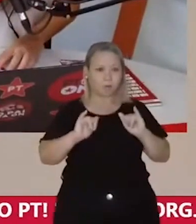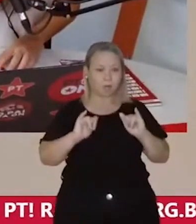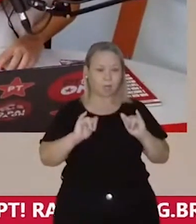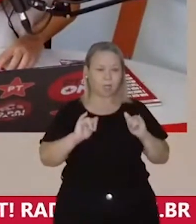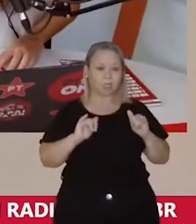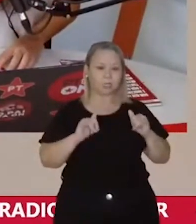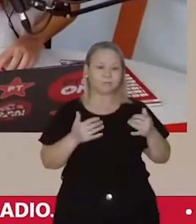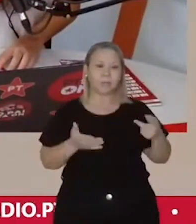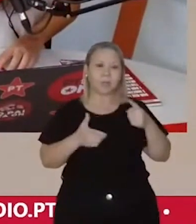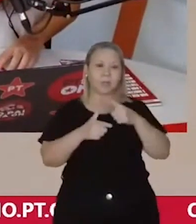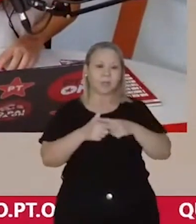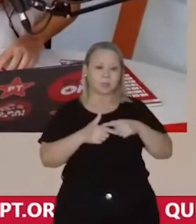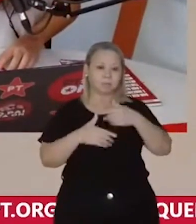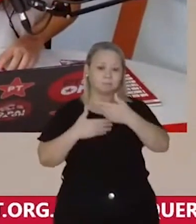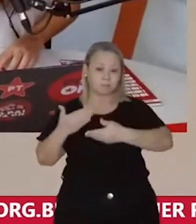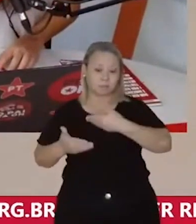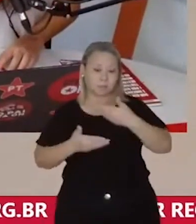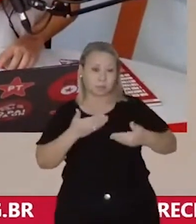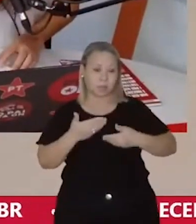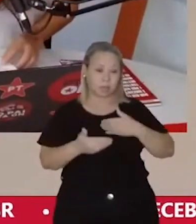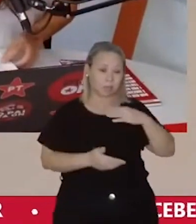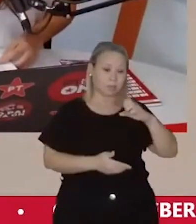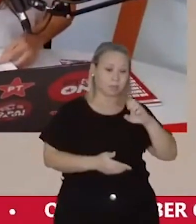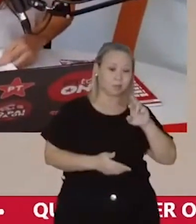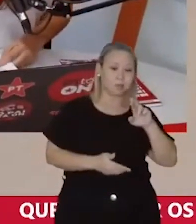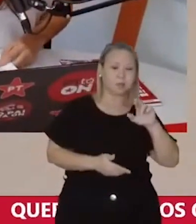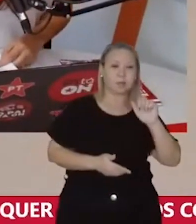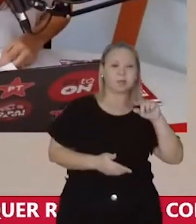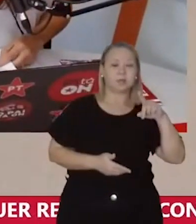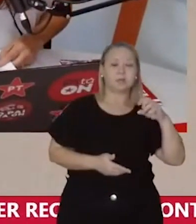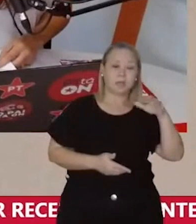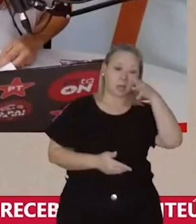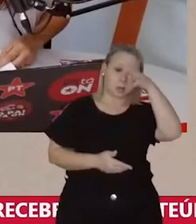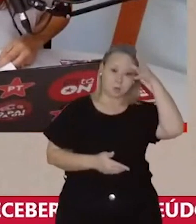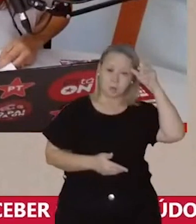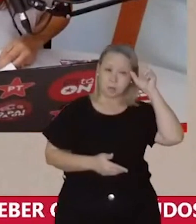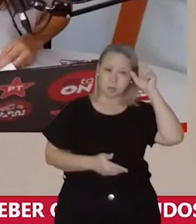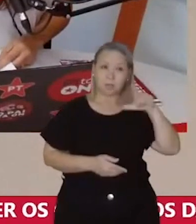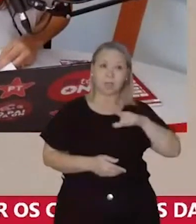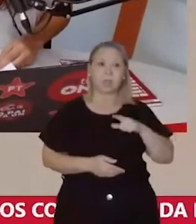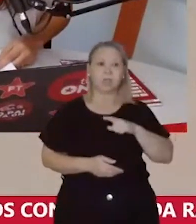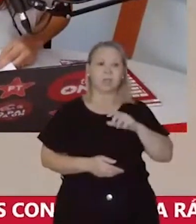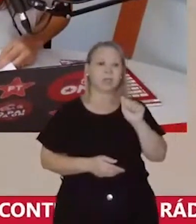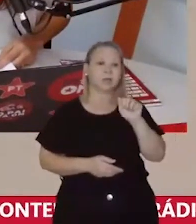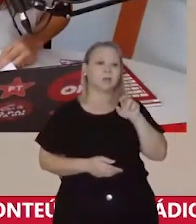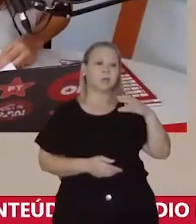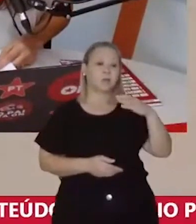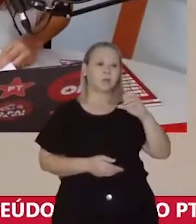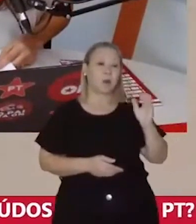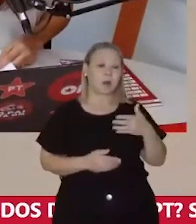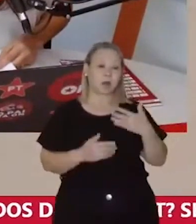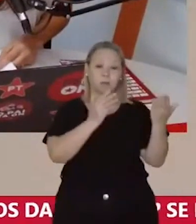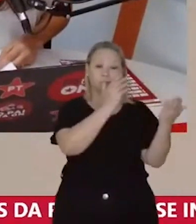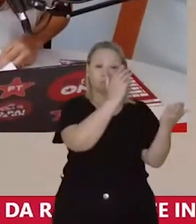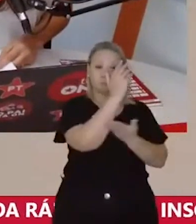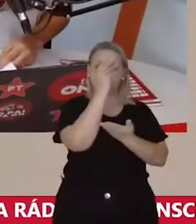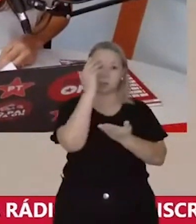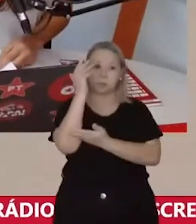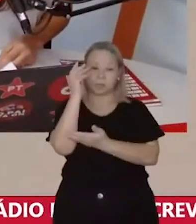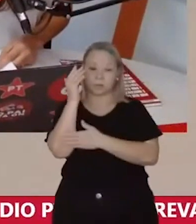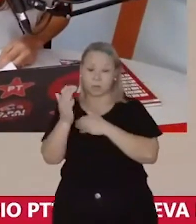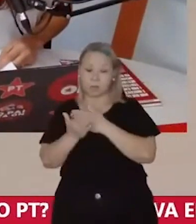borda entre o Cerrado e a Amazônia, e tem um arco, Amanda, que chama o Arco do Desmatamento, que vem